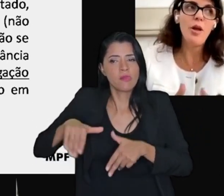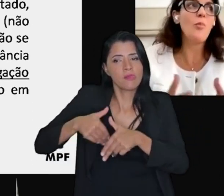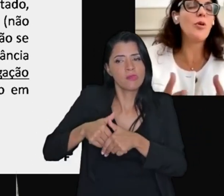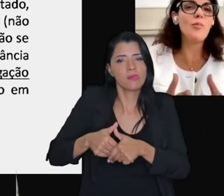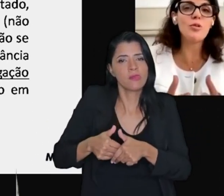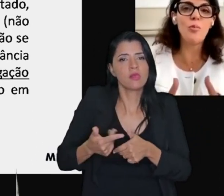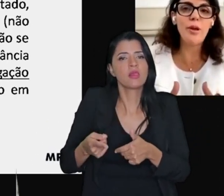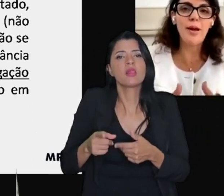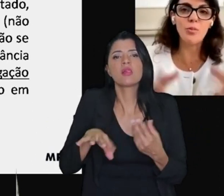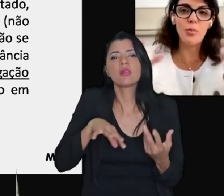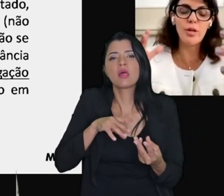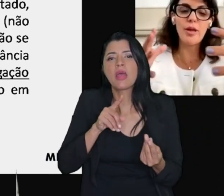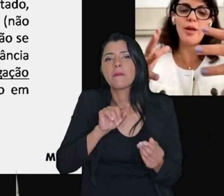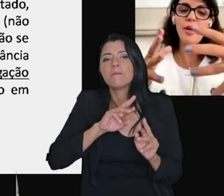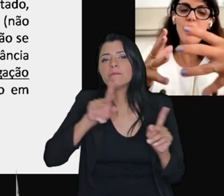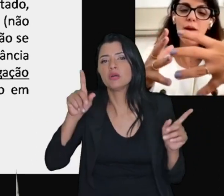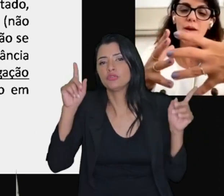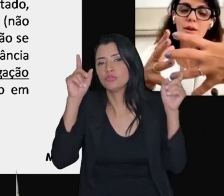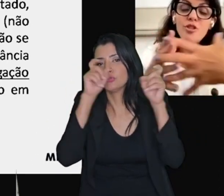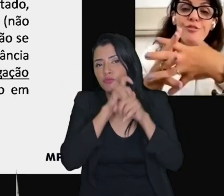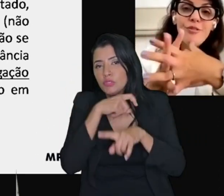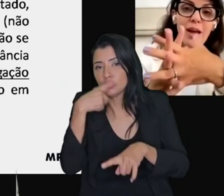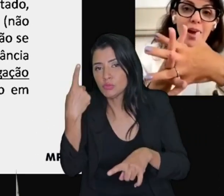transnacional, é um pouquinho mais complicado, porque